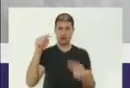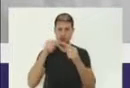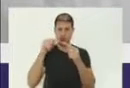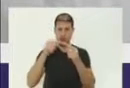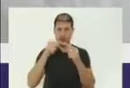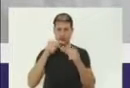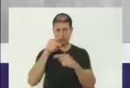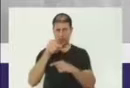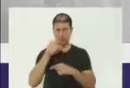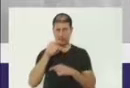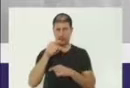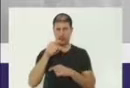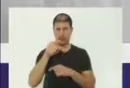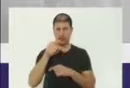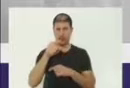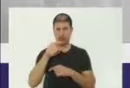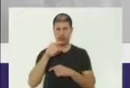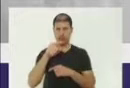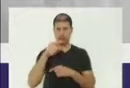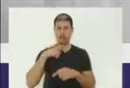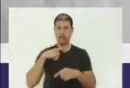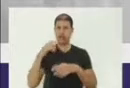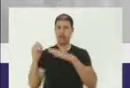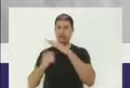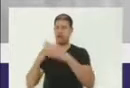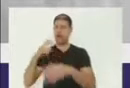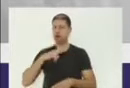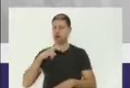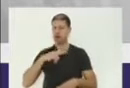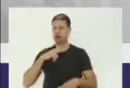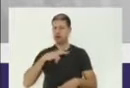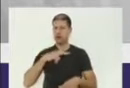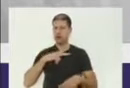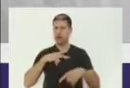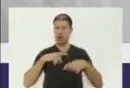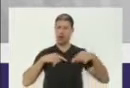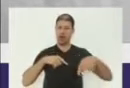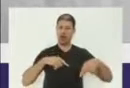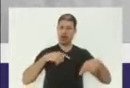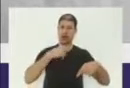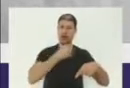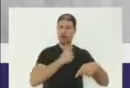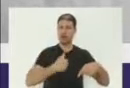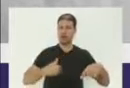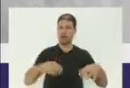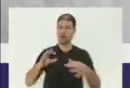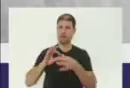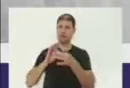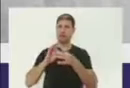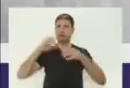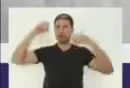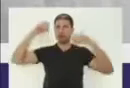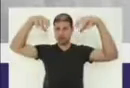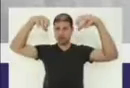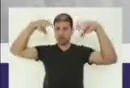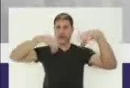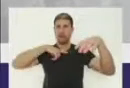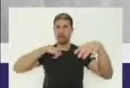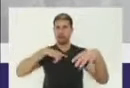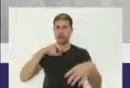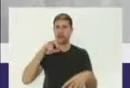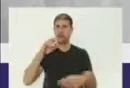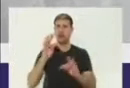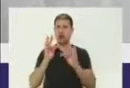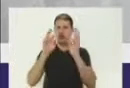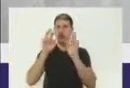dessa parceria público-privada, da iluminação pública, da questão de energia. Então, a gente está oficializando